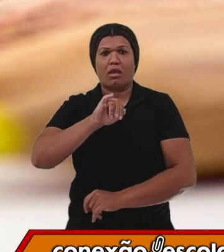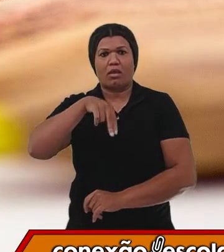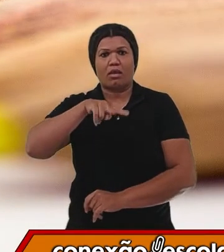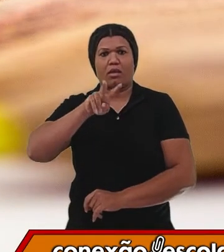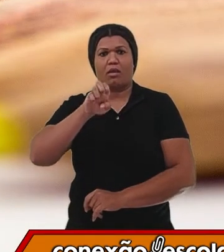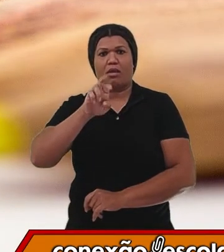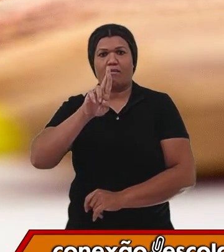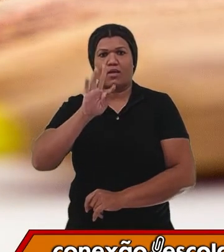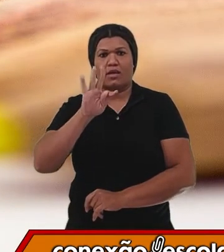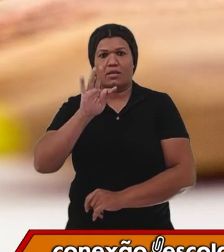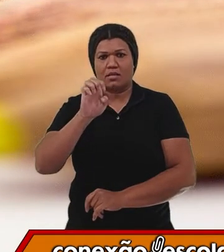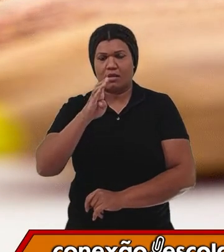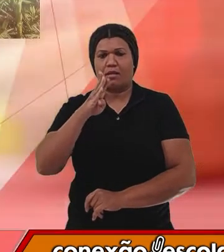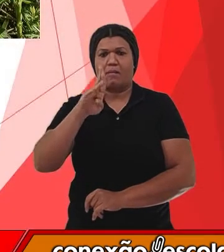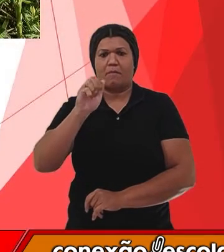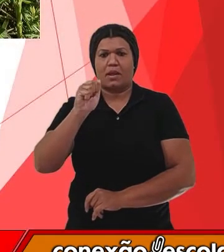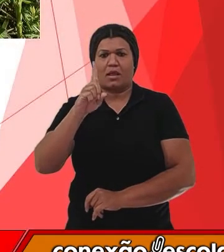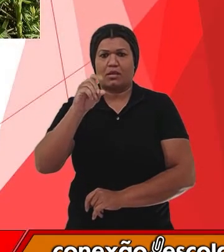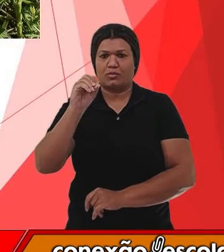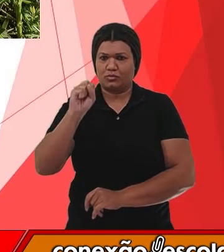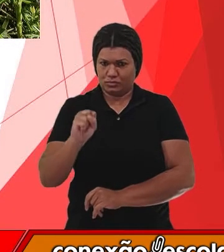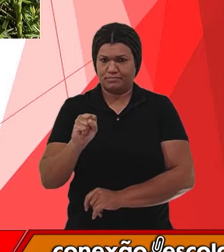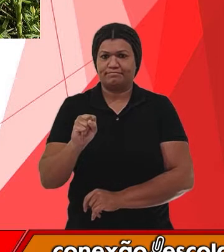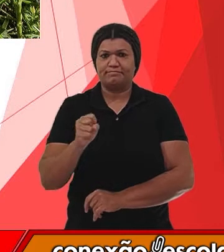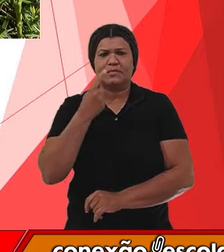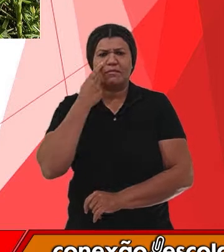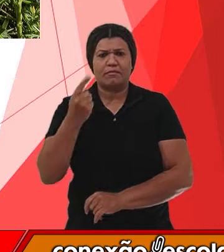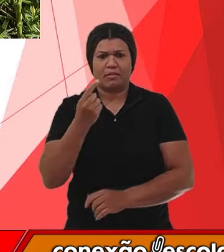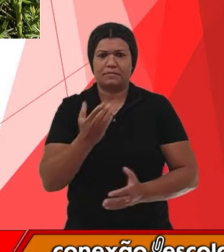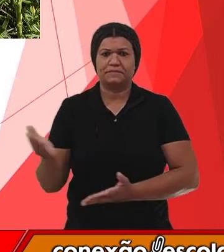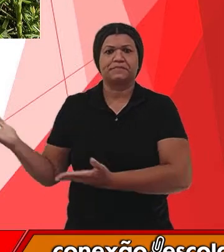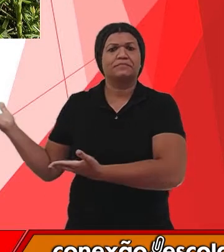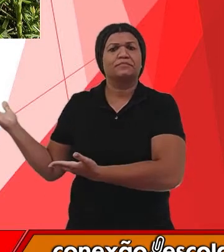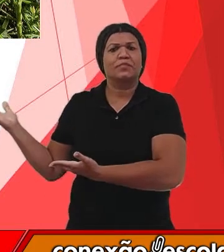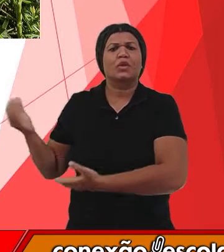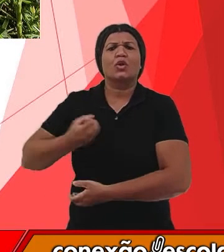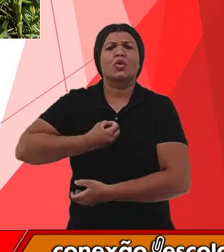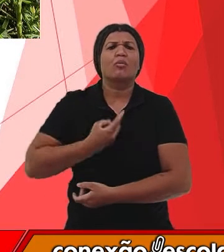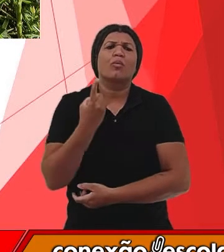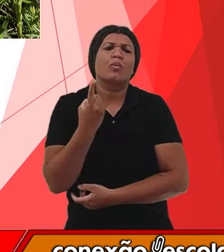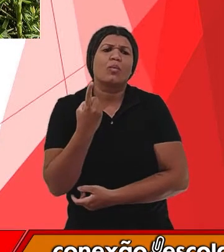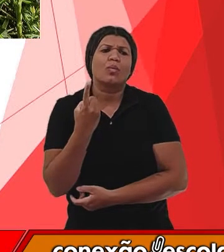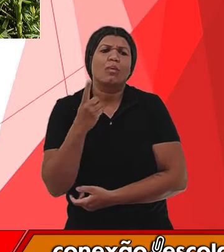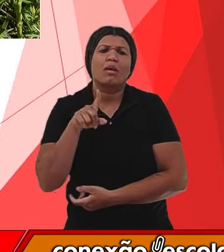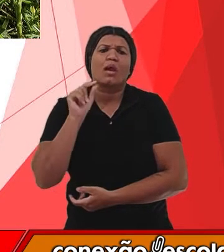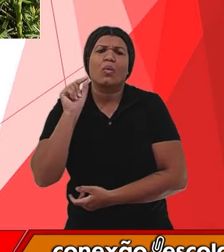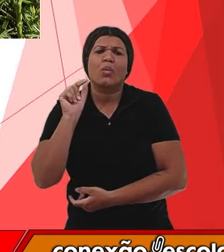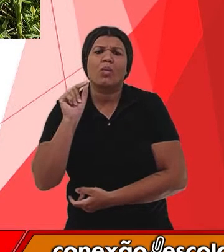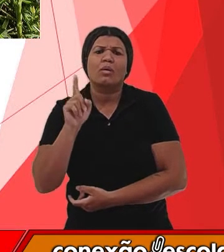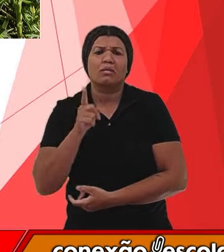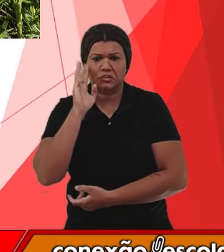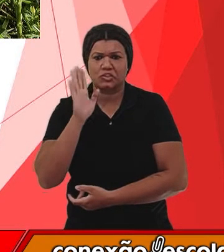invertebrados. Olha essas imagens. Número 1. Que bichinho que é esse? Quem que